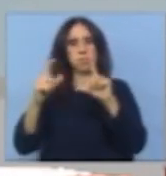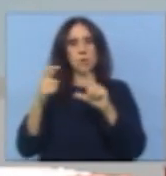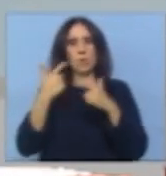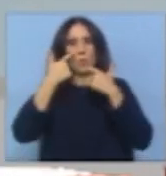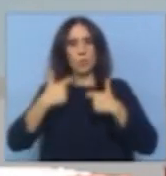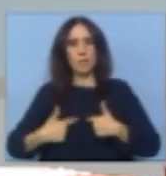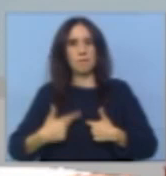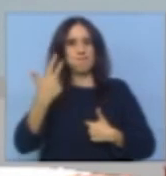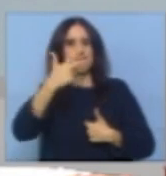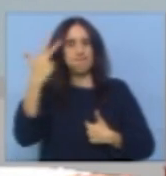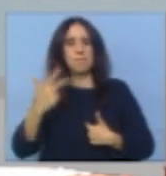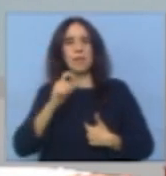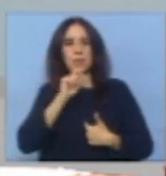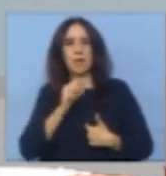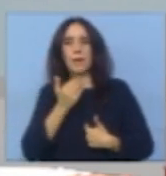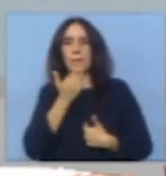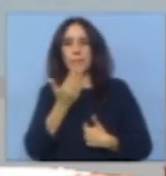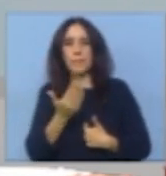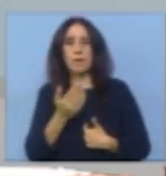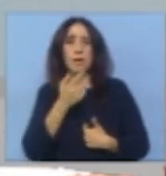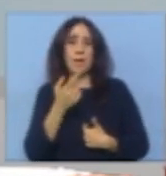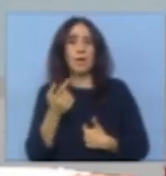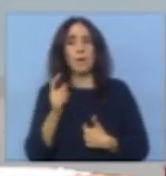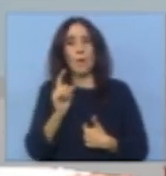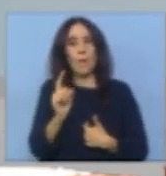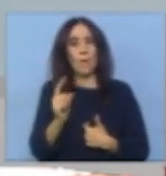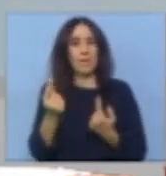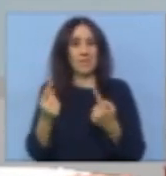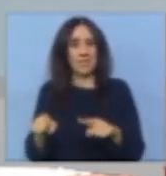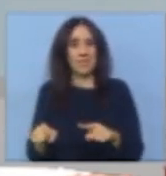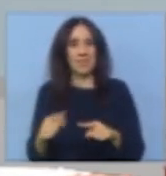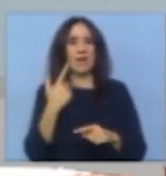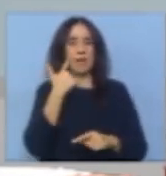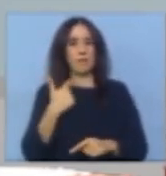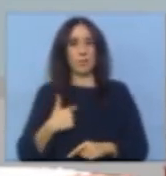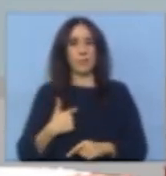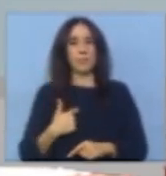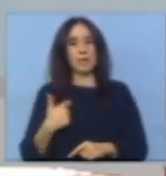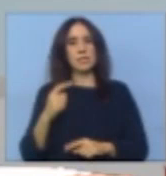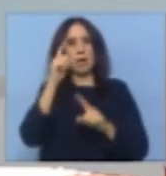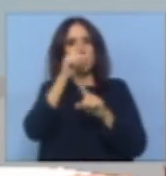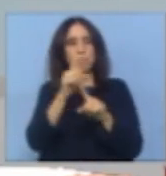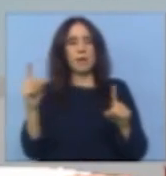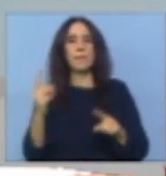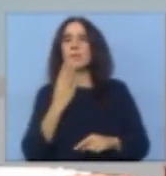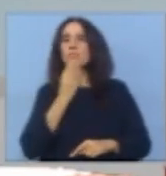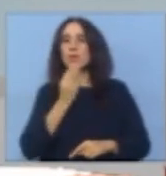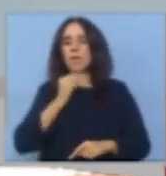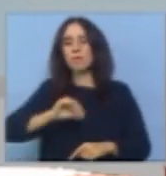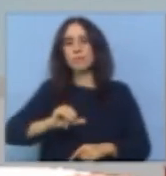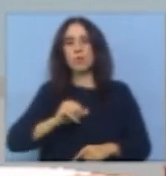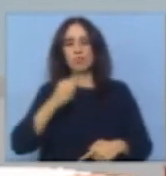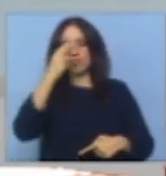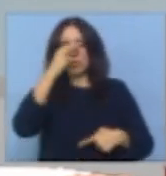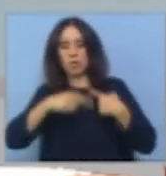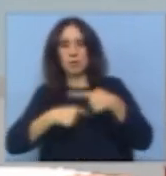todos os seus dons e capacidades, no fundo são instrumentos também. Eu creio que esse reconhecimento é a história de Israel que faz perceber isso também,